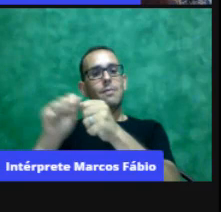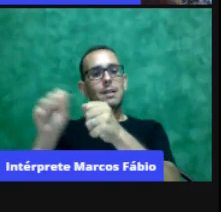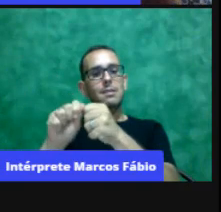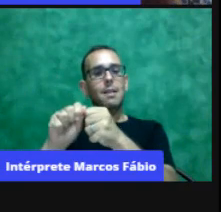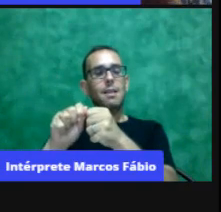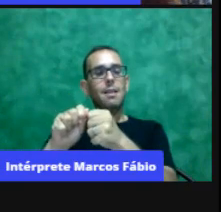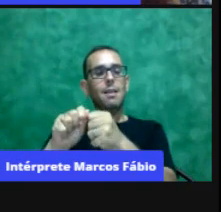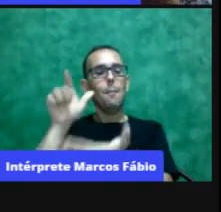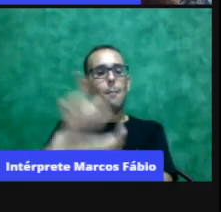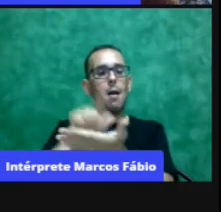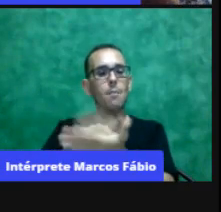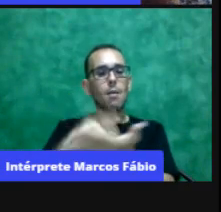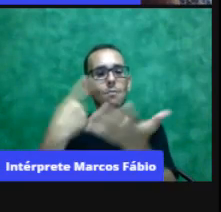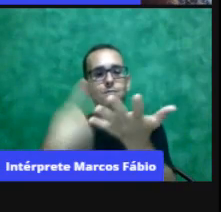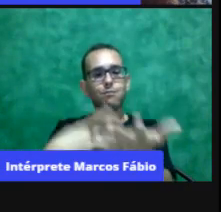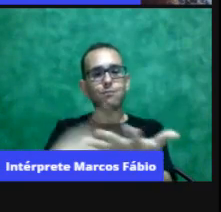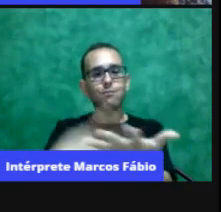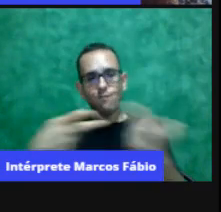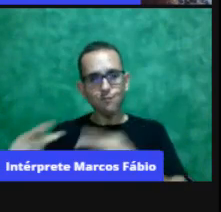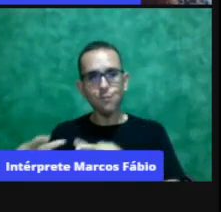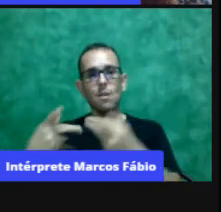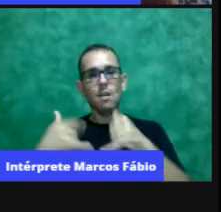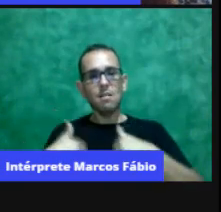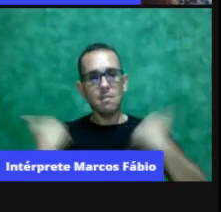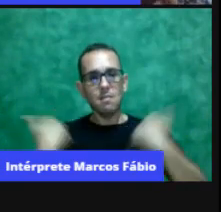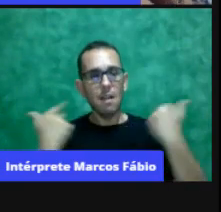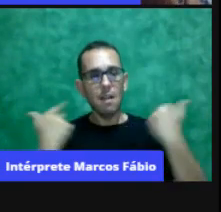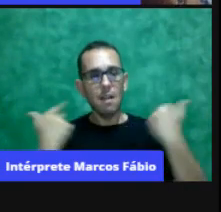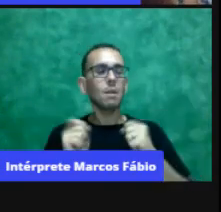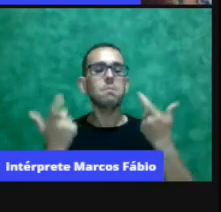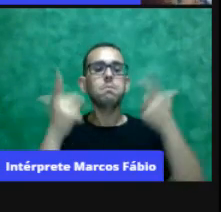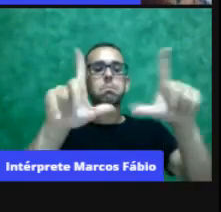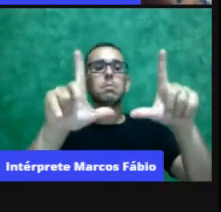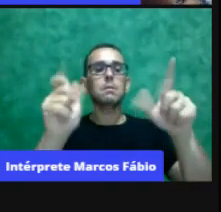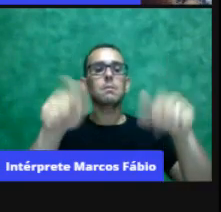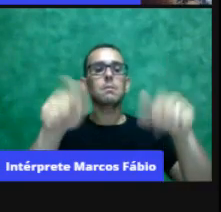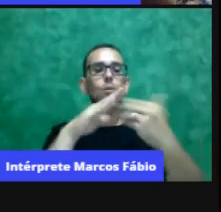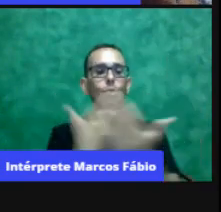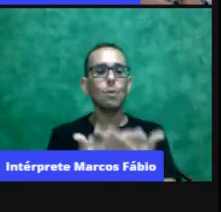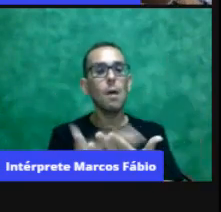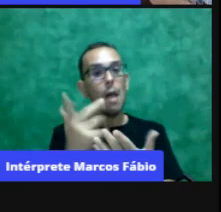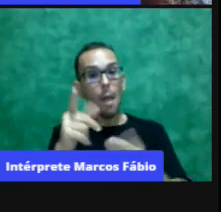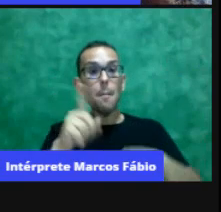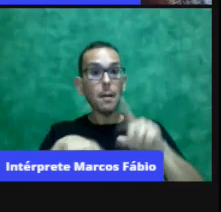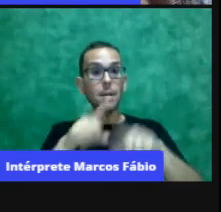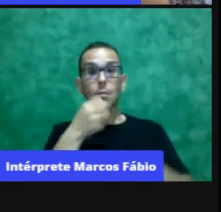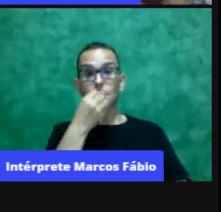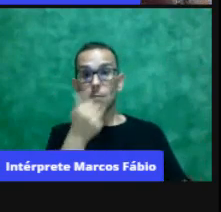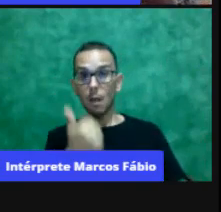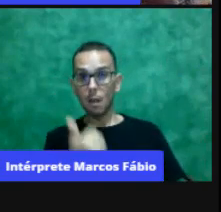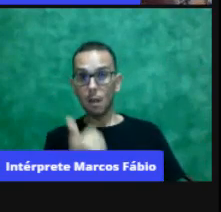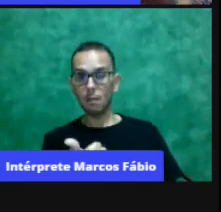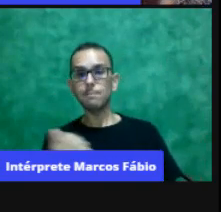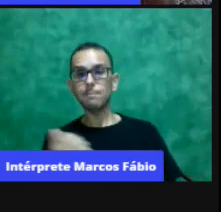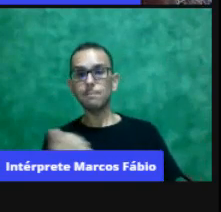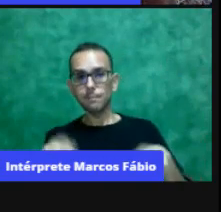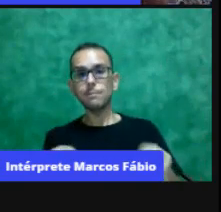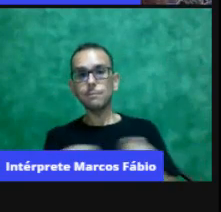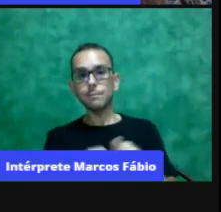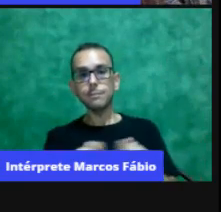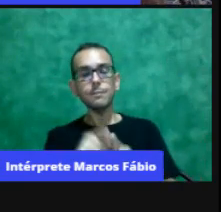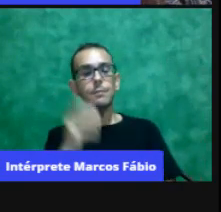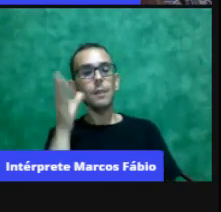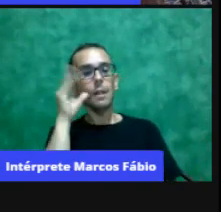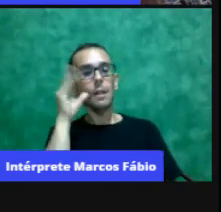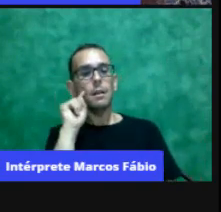de aniversário, para fazer um banner na escola. Então, é um material legal também que eu achei